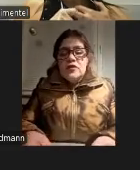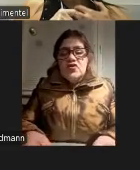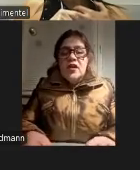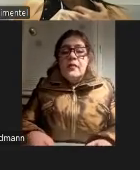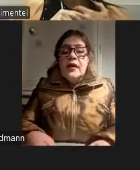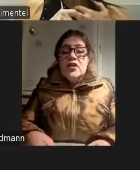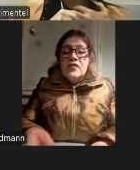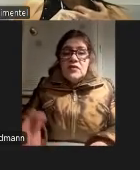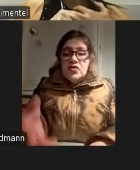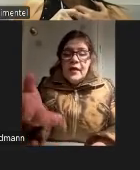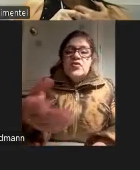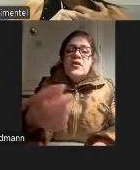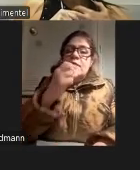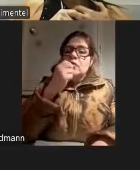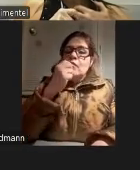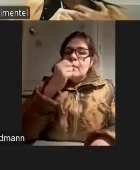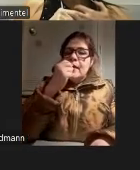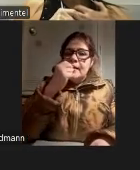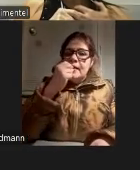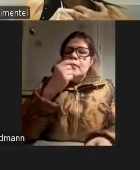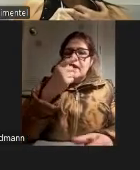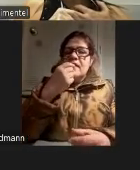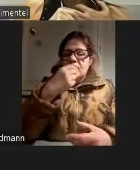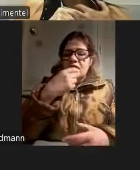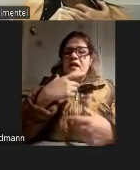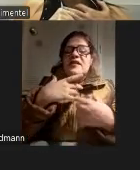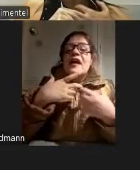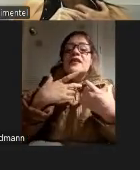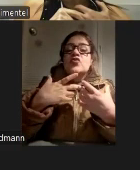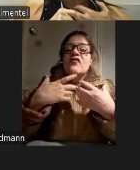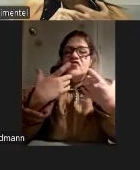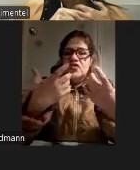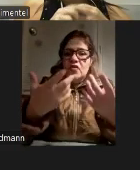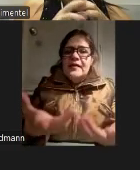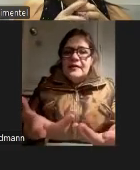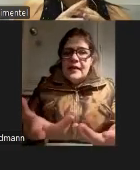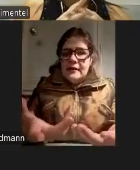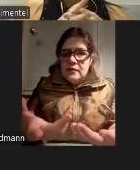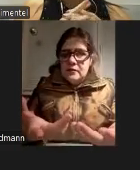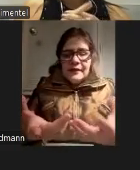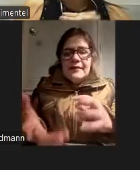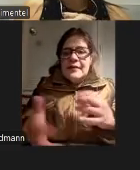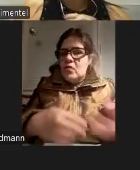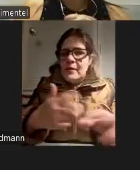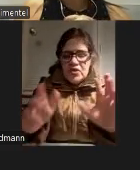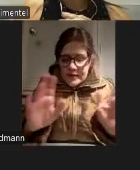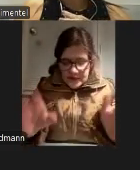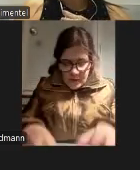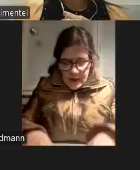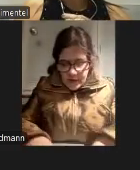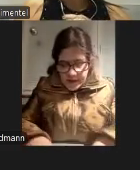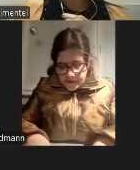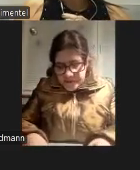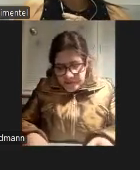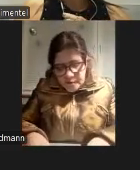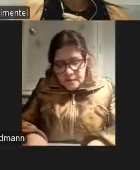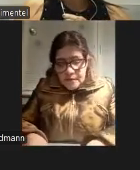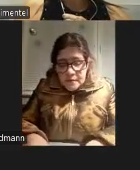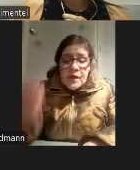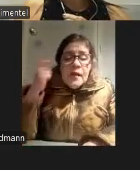só o oxigênio, mas às vezes, do mesmo jeito que você bota um aparelho para fazer a sua funcionalidade, até da sua mastigação